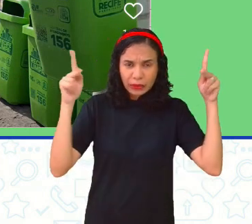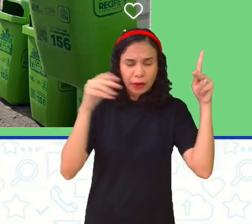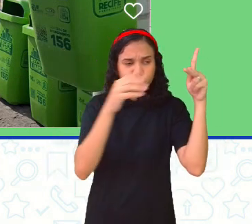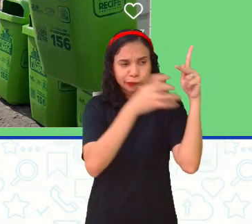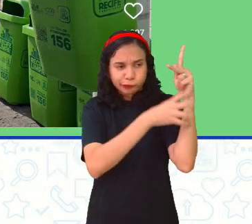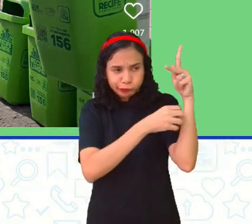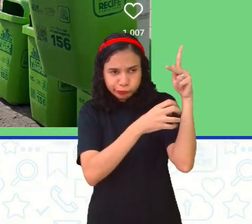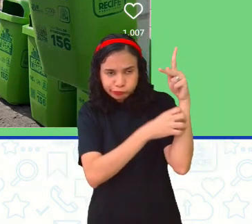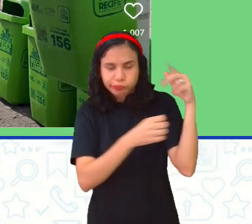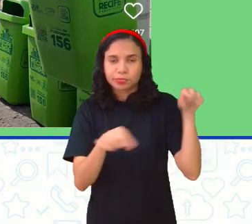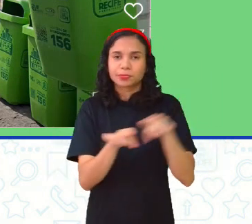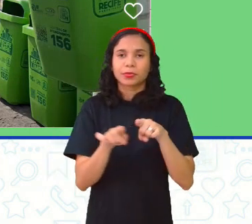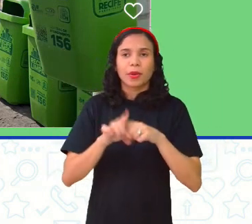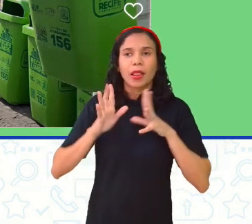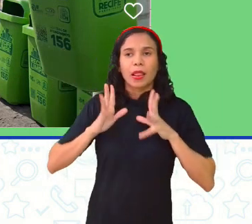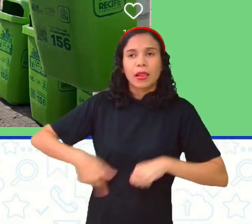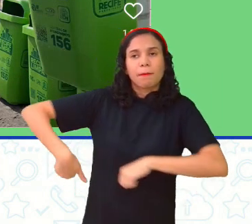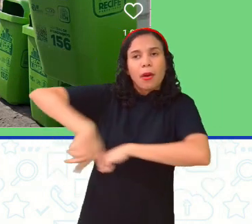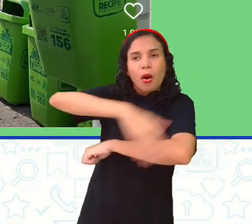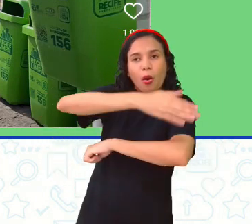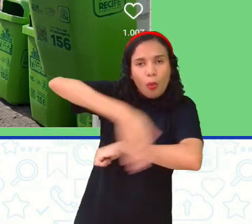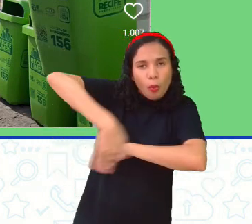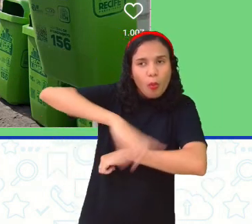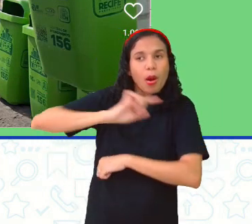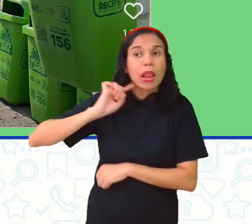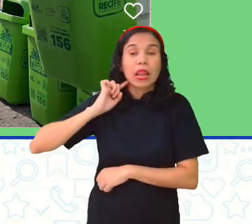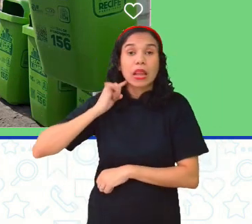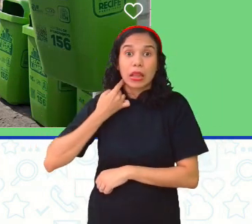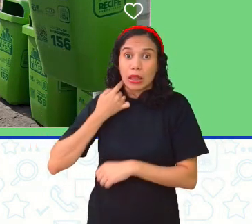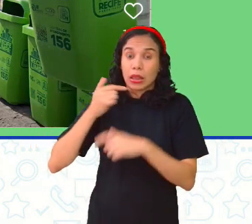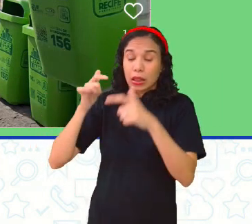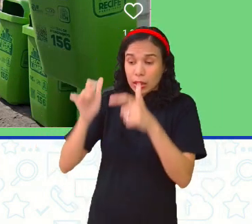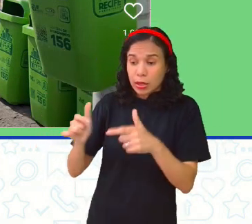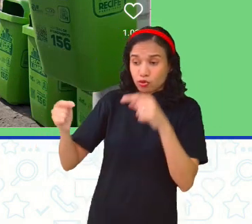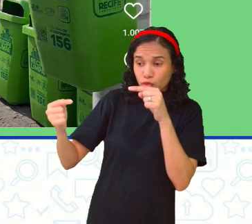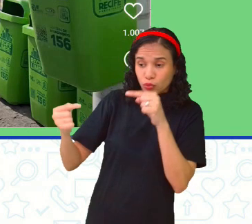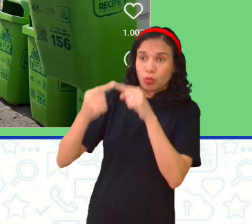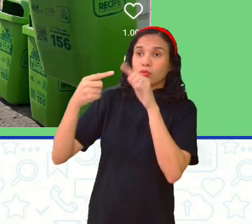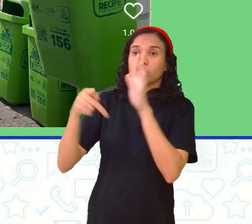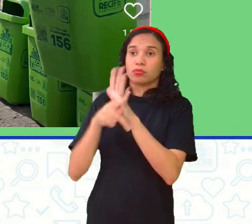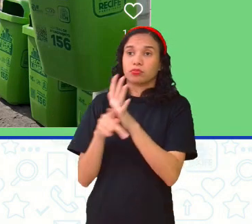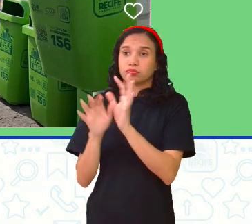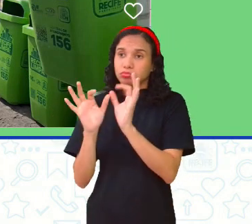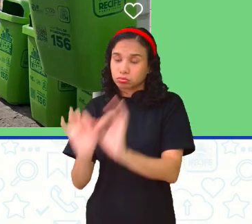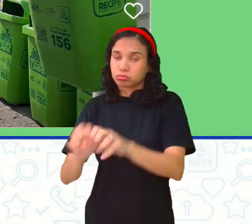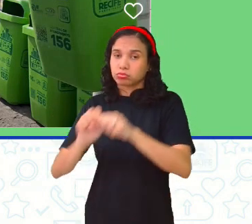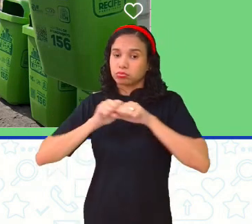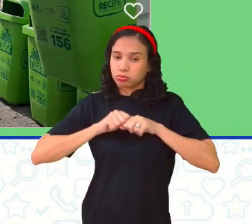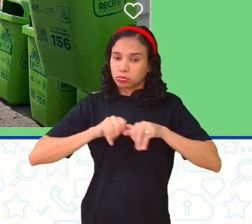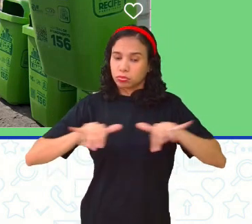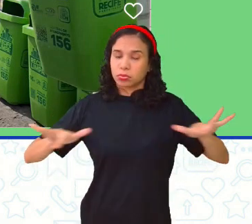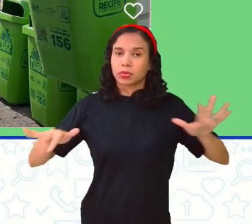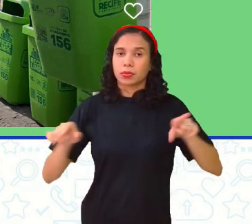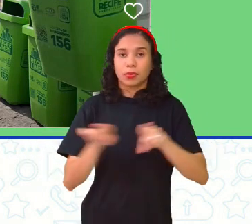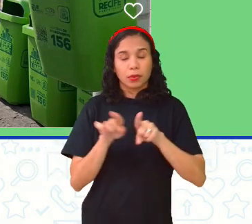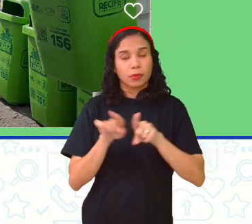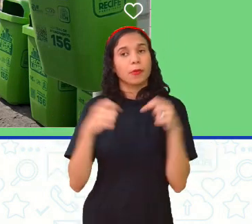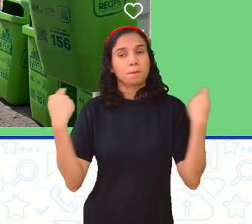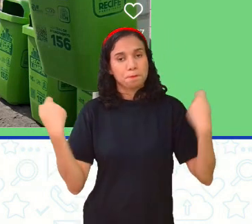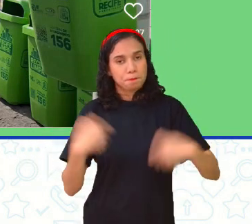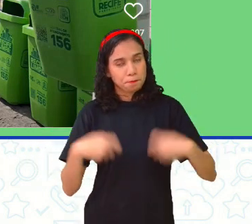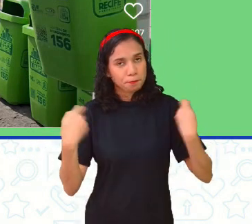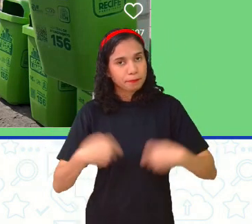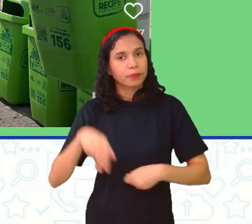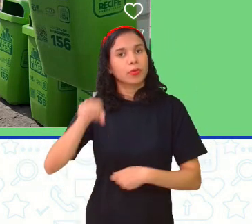das ruas, a questão das lixeiras para colocar o lixo no devido lugar, sendo distribuídas e que